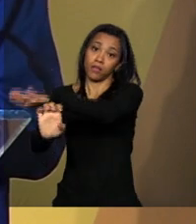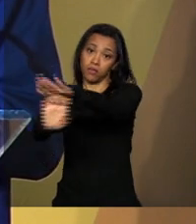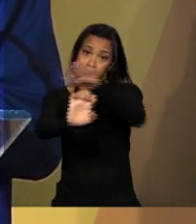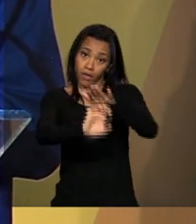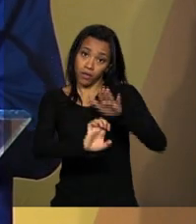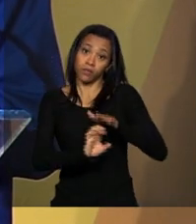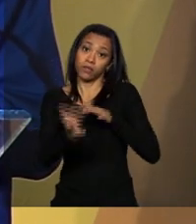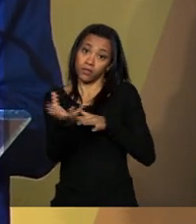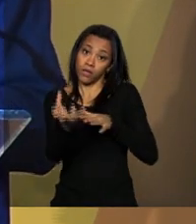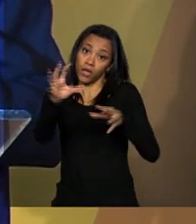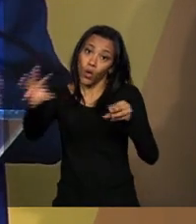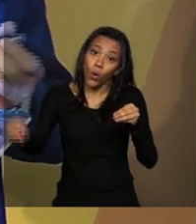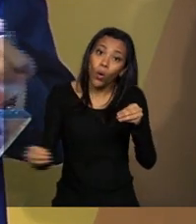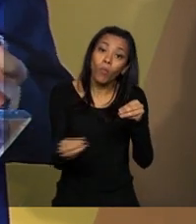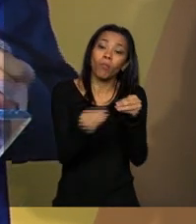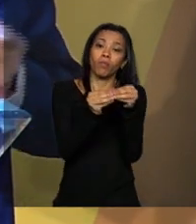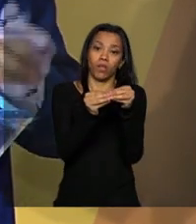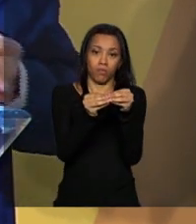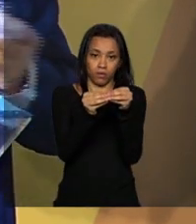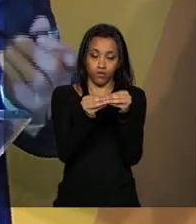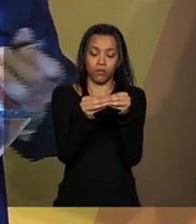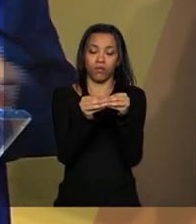financiamento com